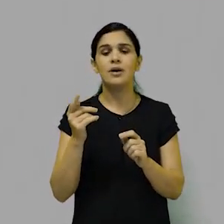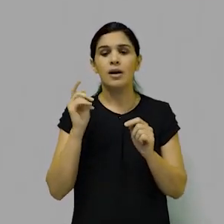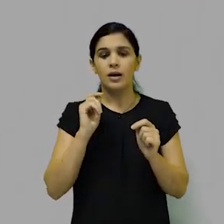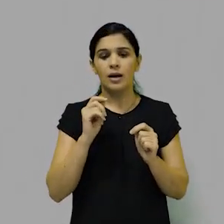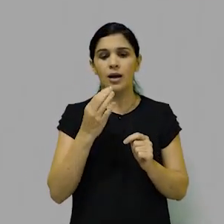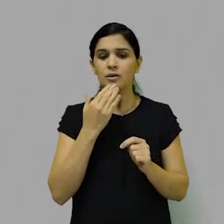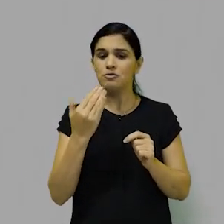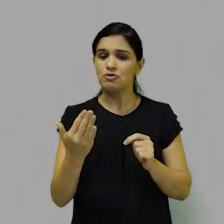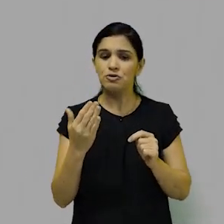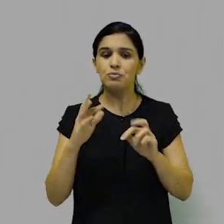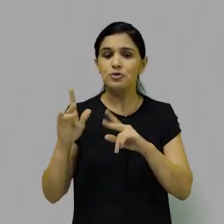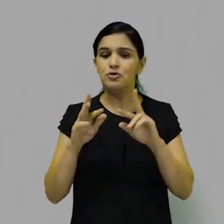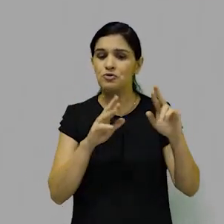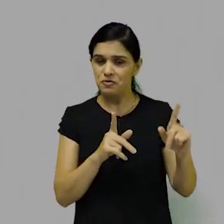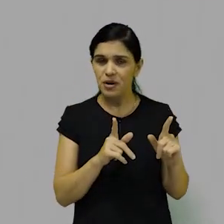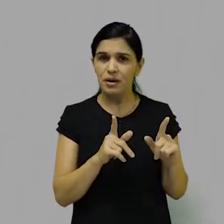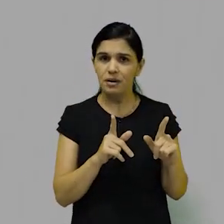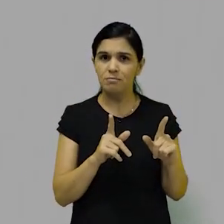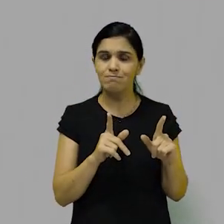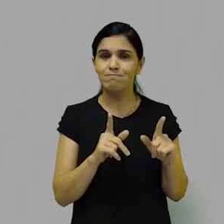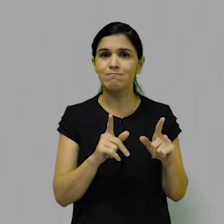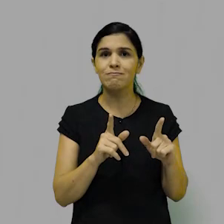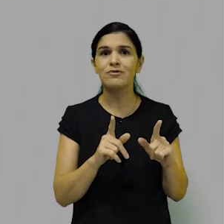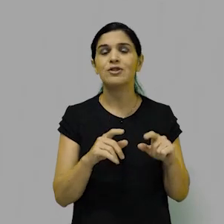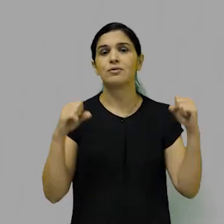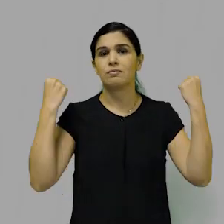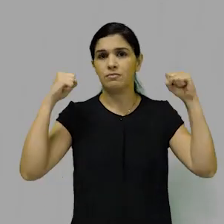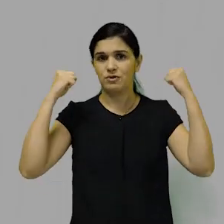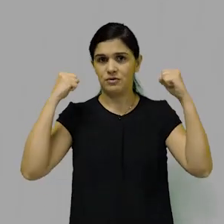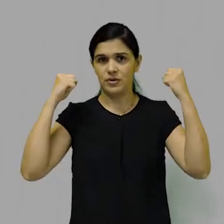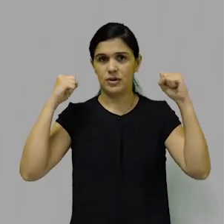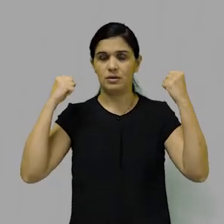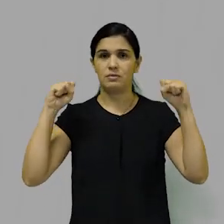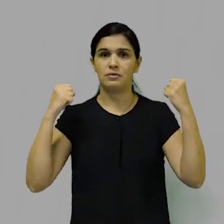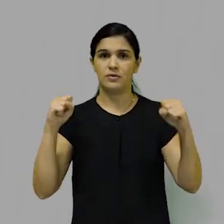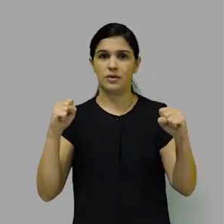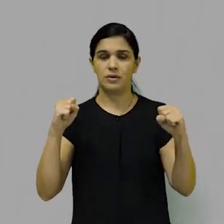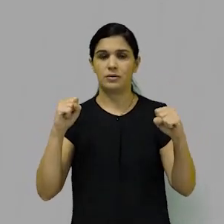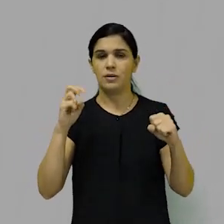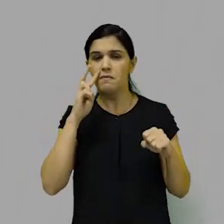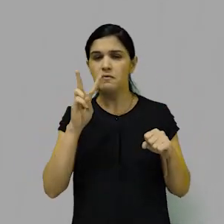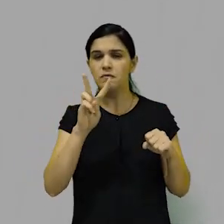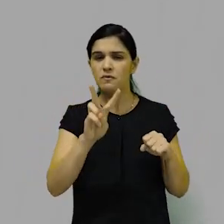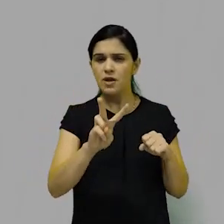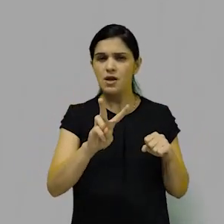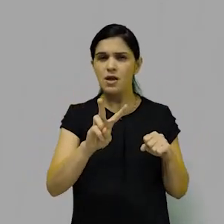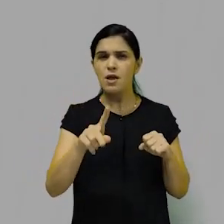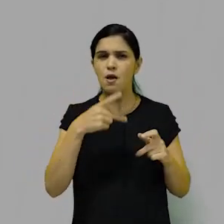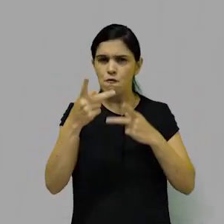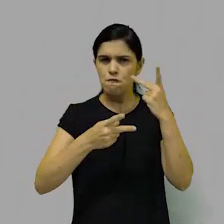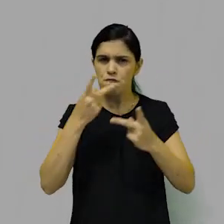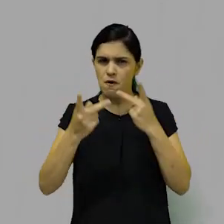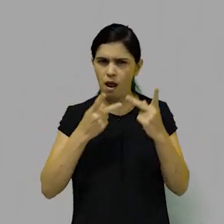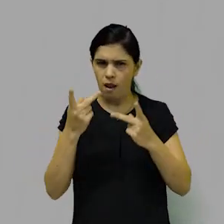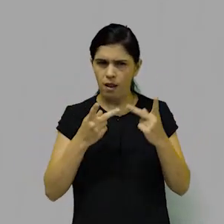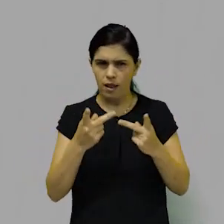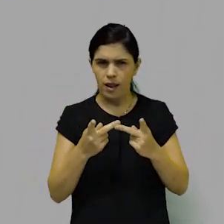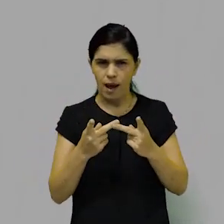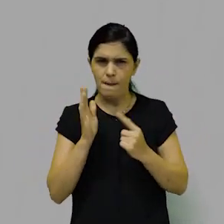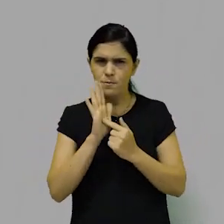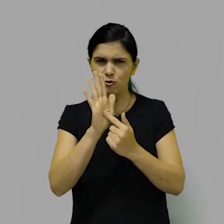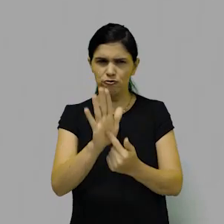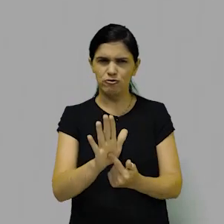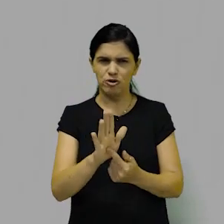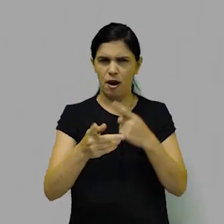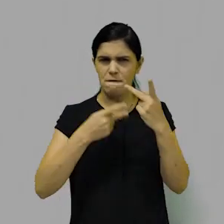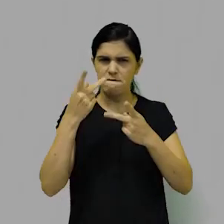desses tópicos aqui, vocês veem eu citar ou eu colocar alguma coisa relacionada à beleza, à